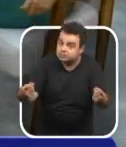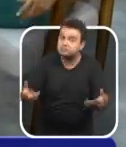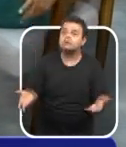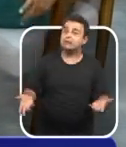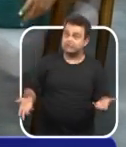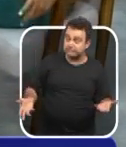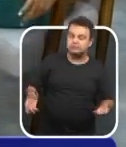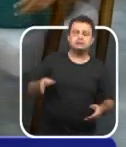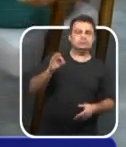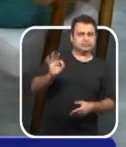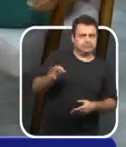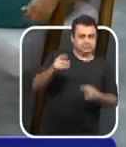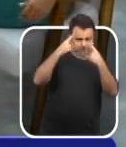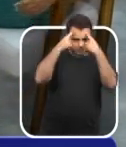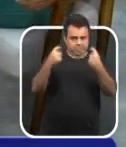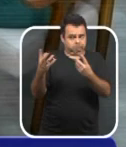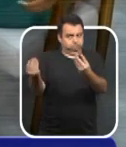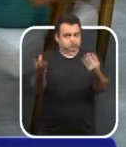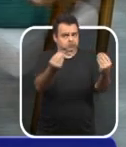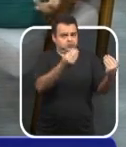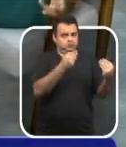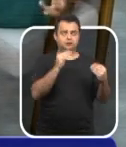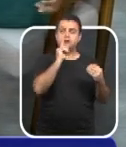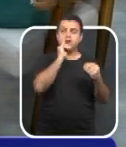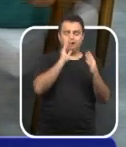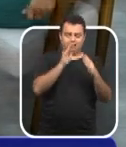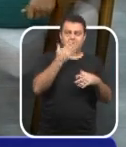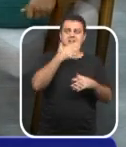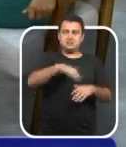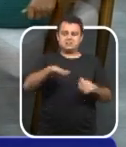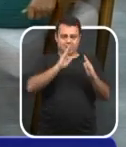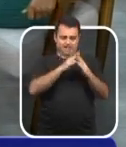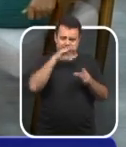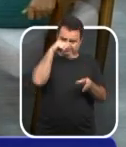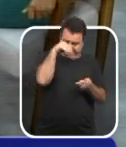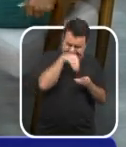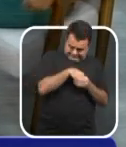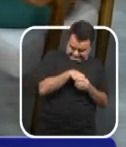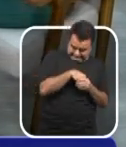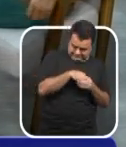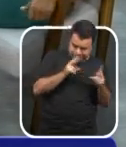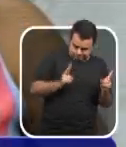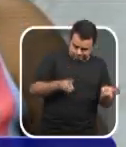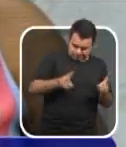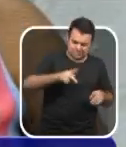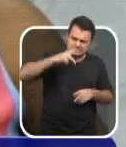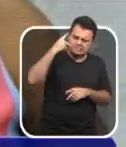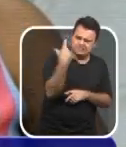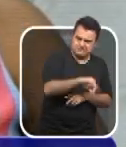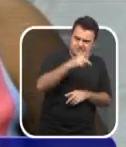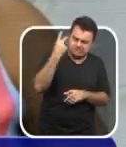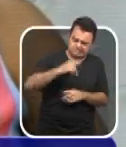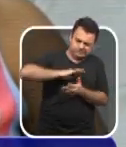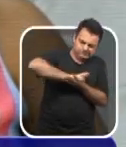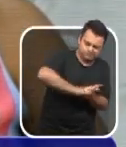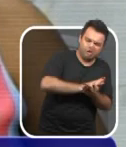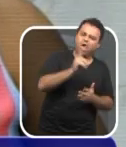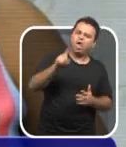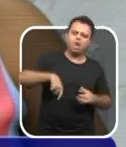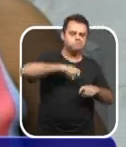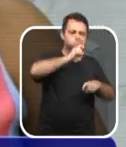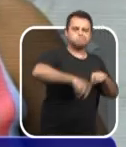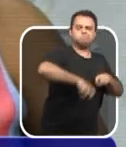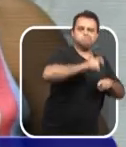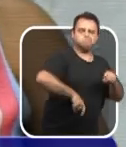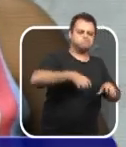Porque quantas crianças não ficaram sujeitas aos seus agressores? Ficaram sujeitas aos maus tratos, né? Às vezes não é só